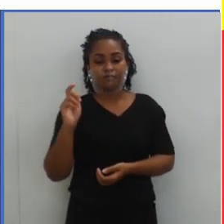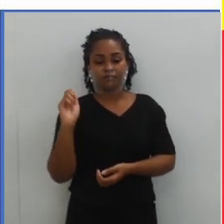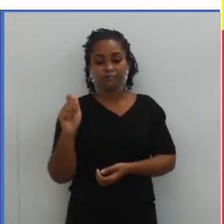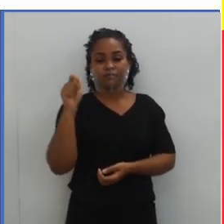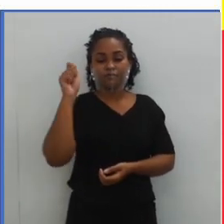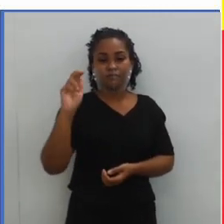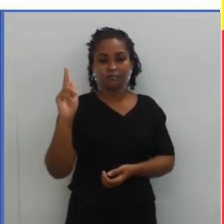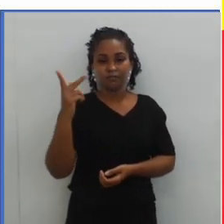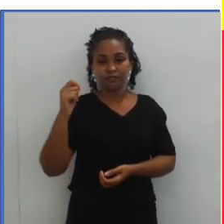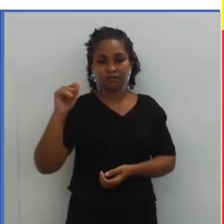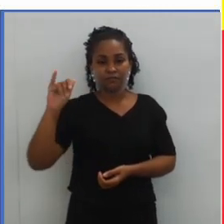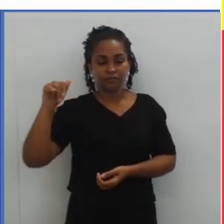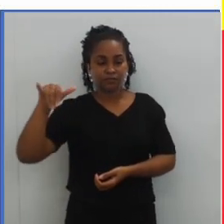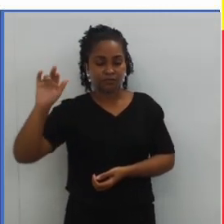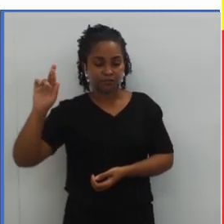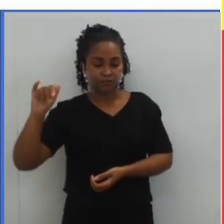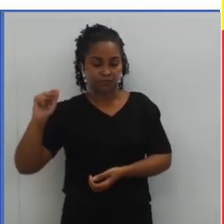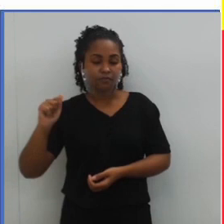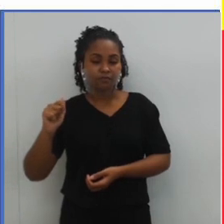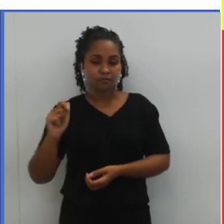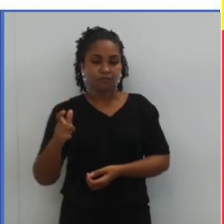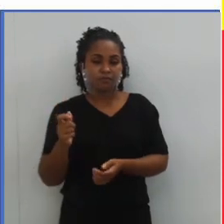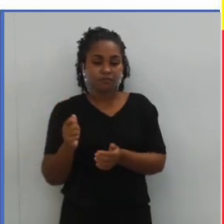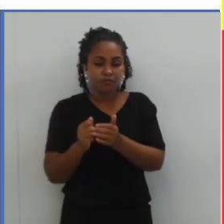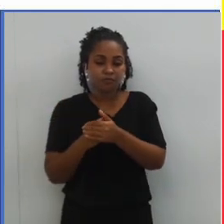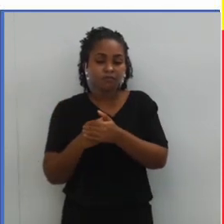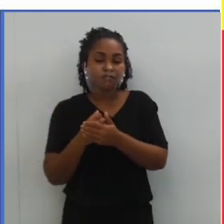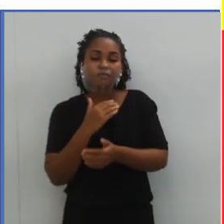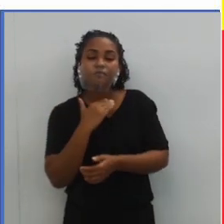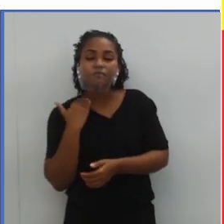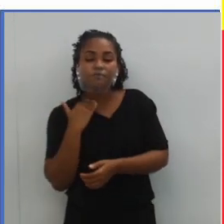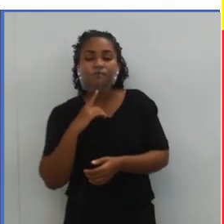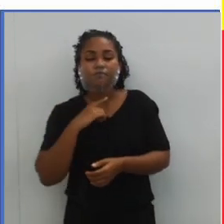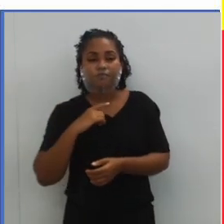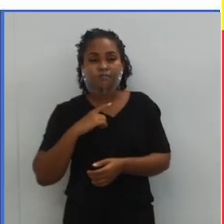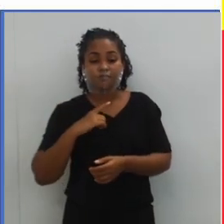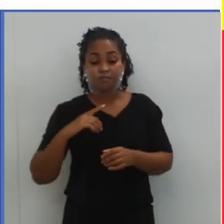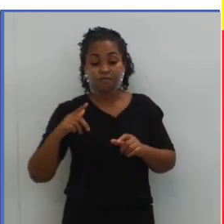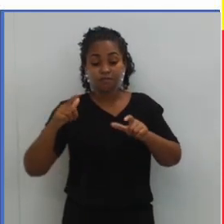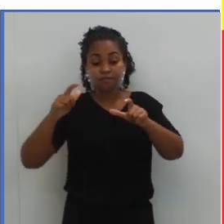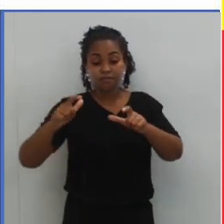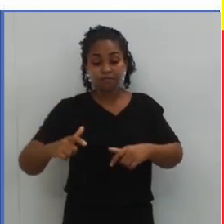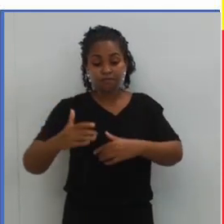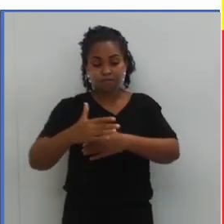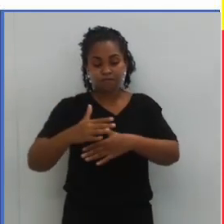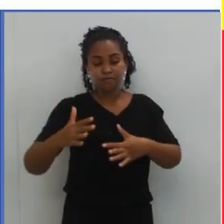né, que também é uma cena de set, uma cena de estúdio, onde estava sendo filmada um casamento.